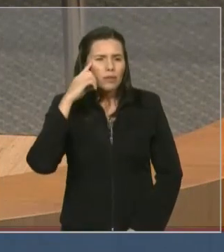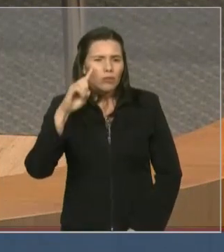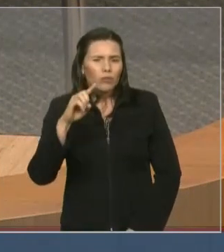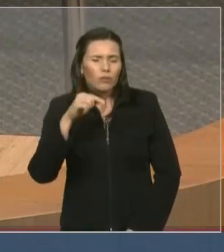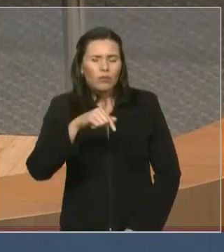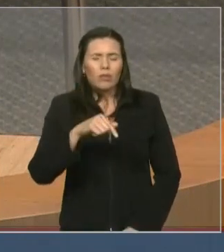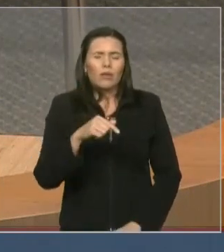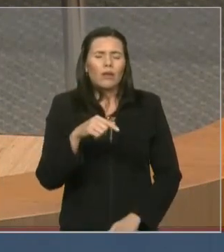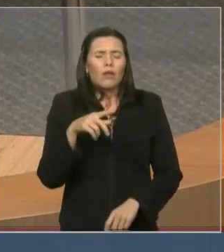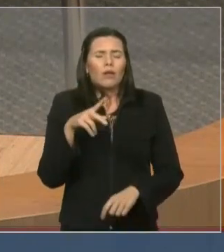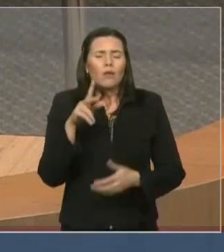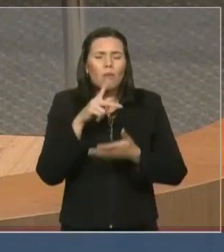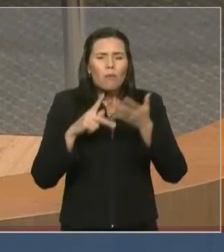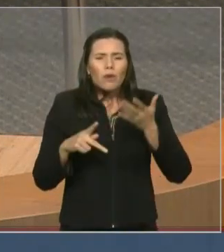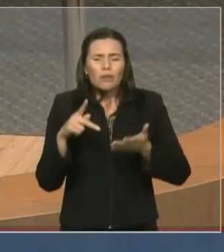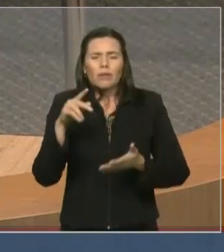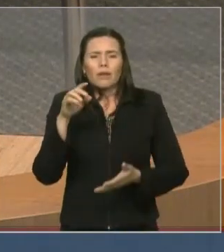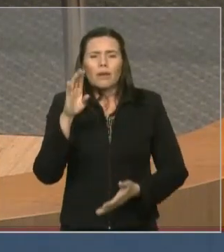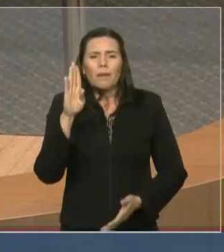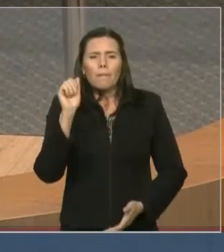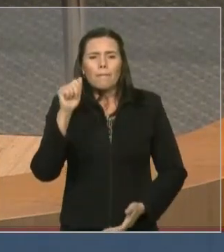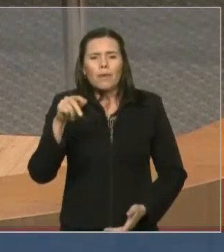Tribúlio, do jornalista Veracruz Marques.